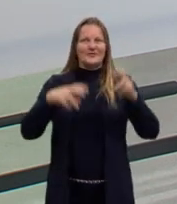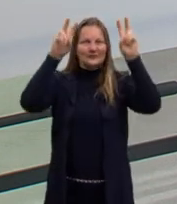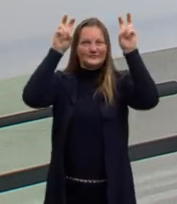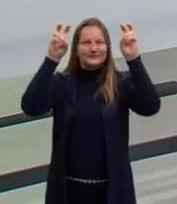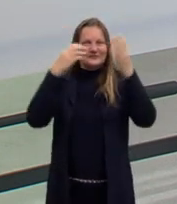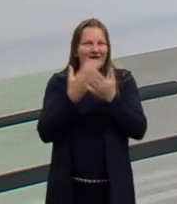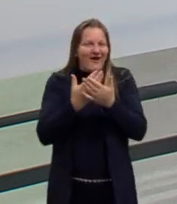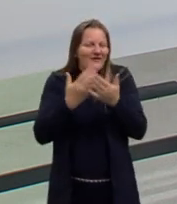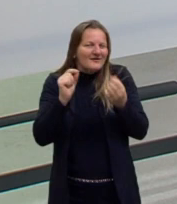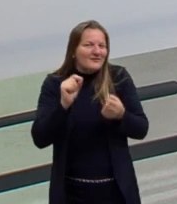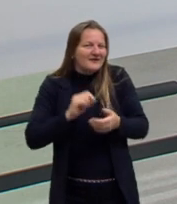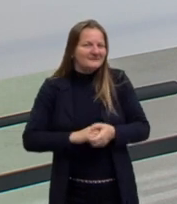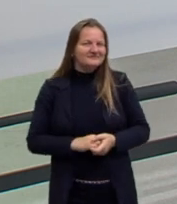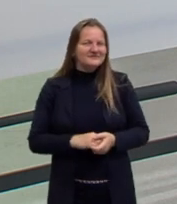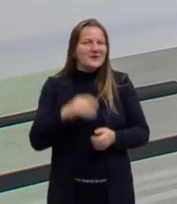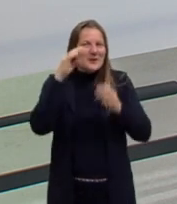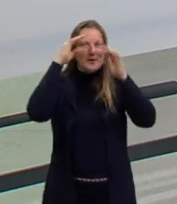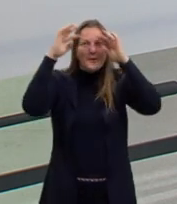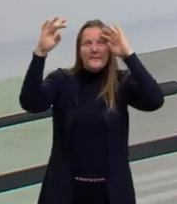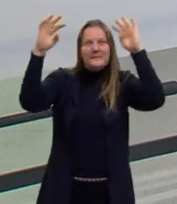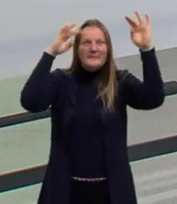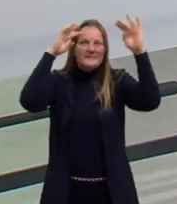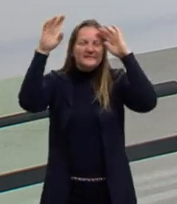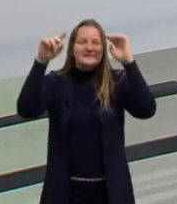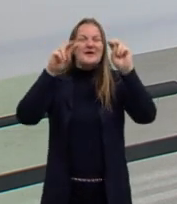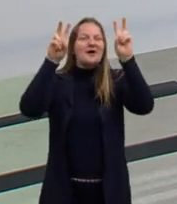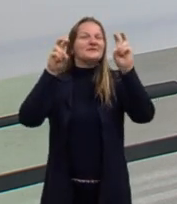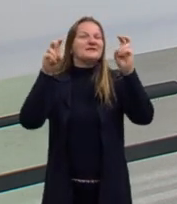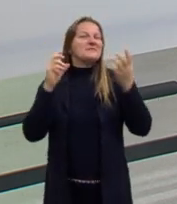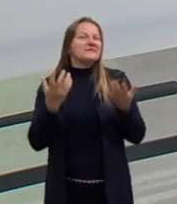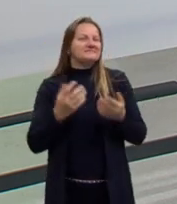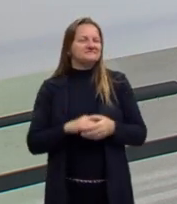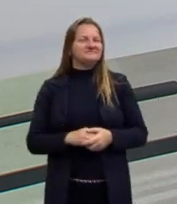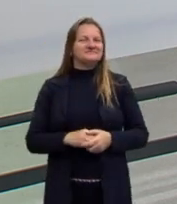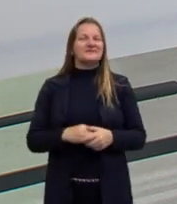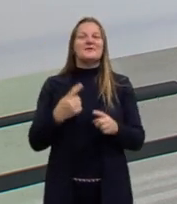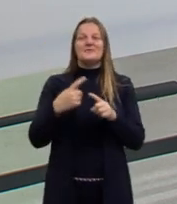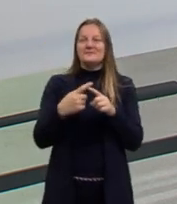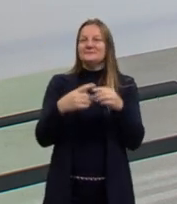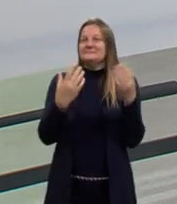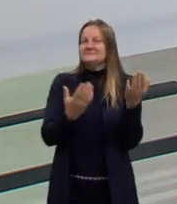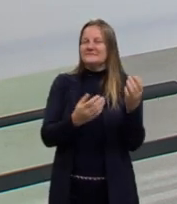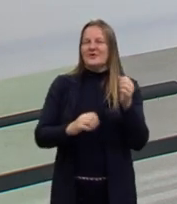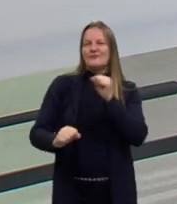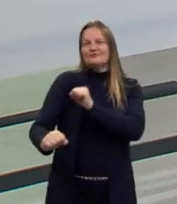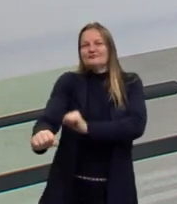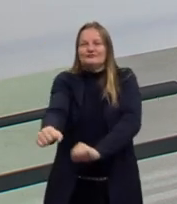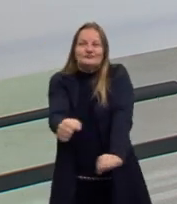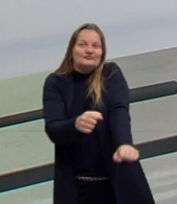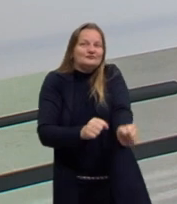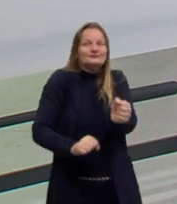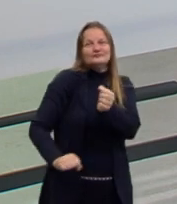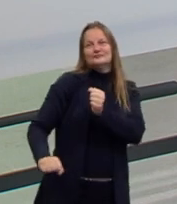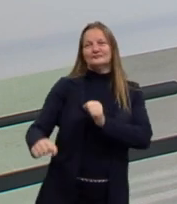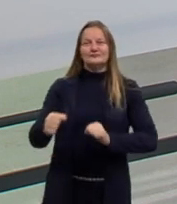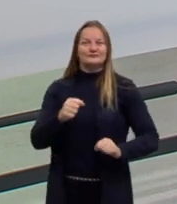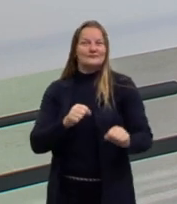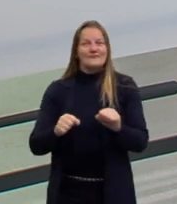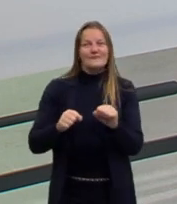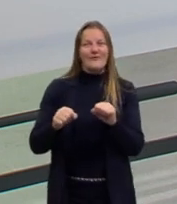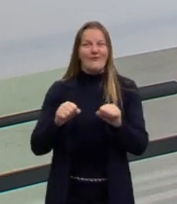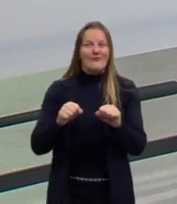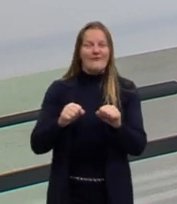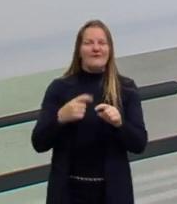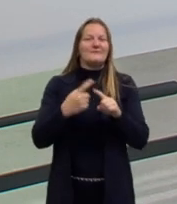título da aula O que que vocês imaginam que é o assunto aí que a gente vai falar hoje chacoalhar o esqueleto lembra o que para